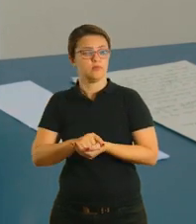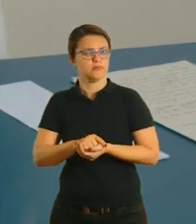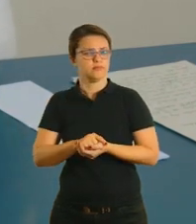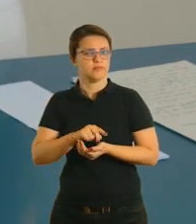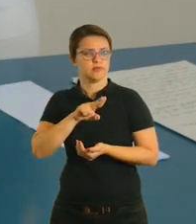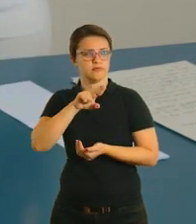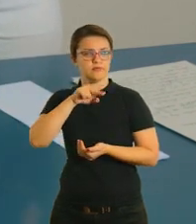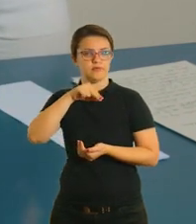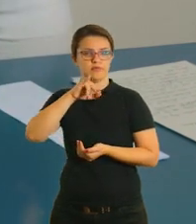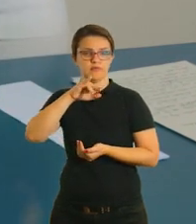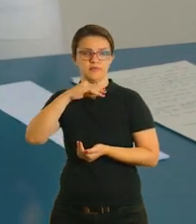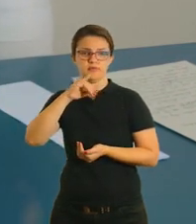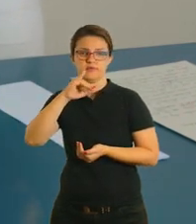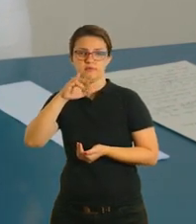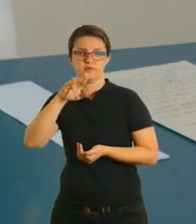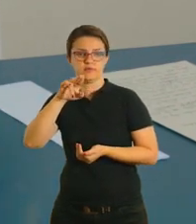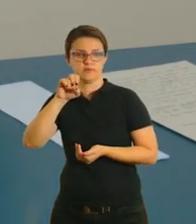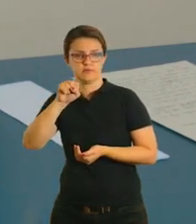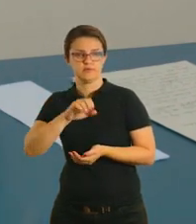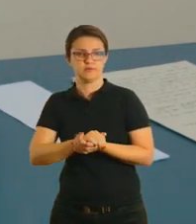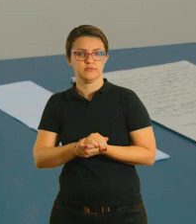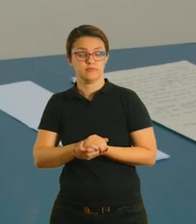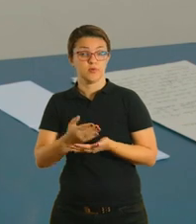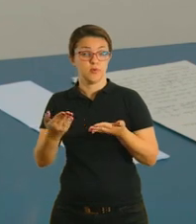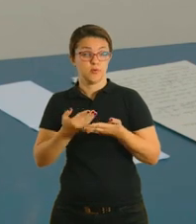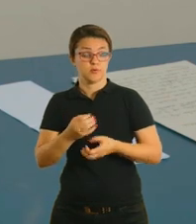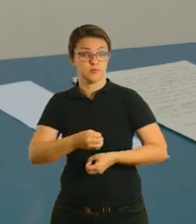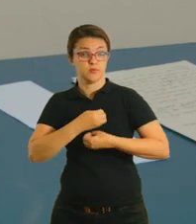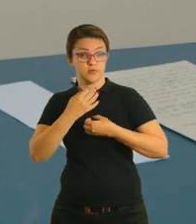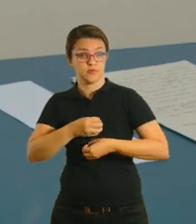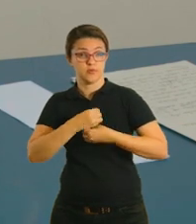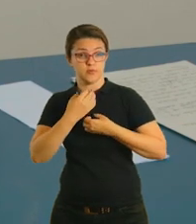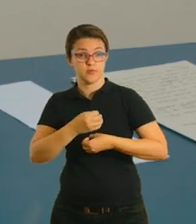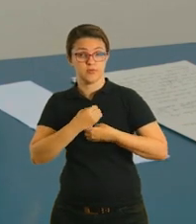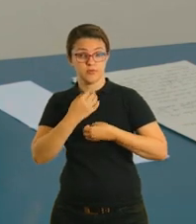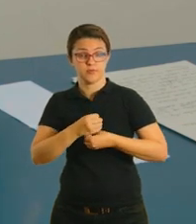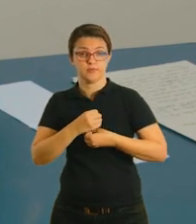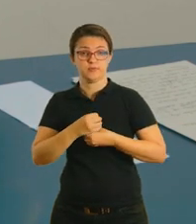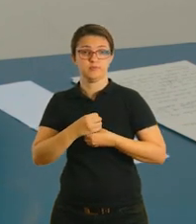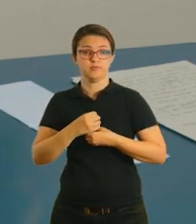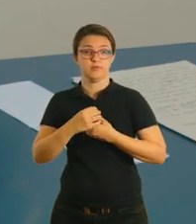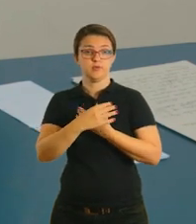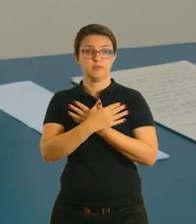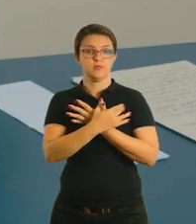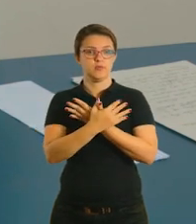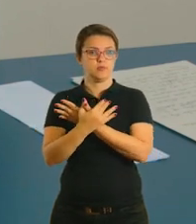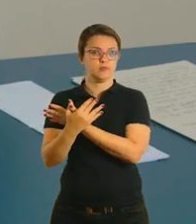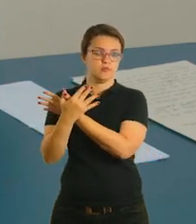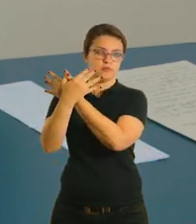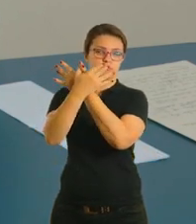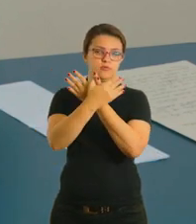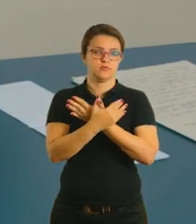fizemos a leitura do poema A Porta. Hoje, vamos fazer a leitura do poema As Borboletas.